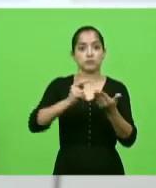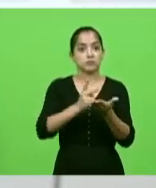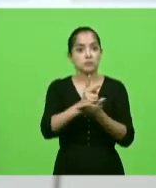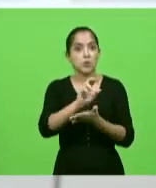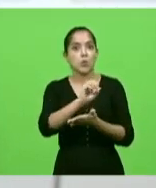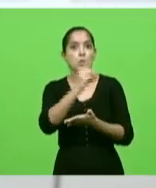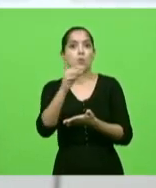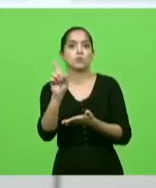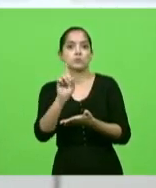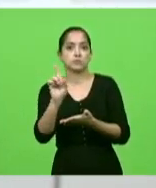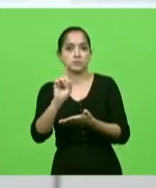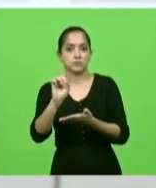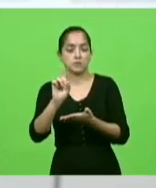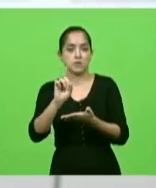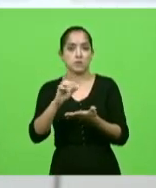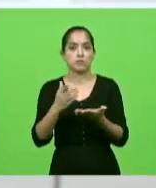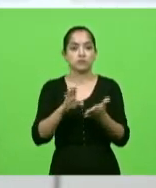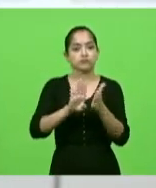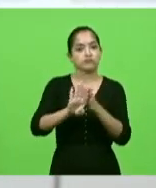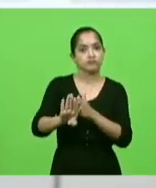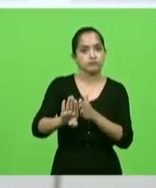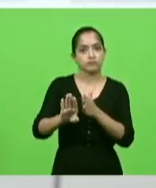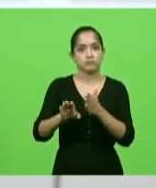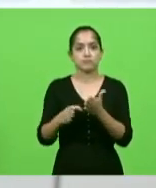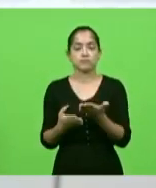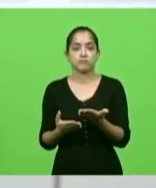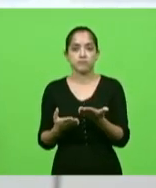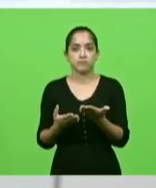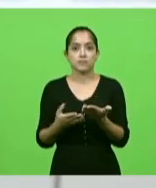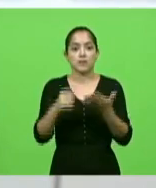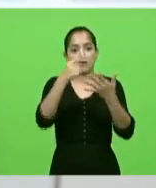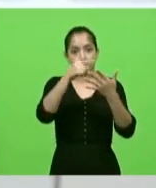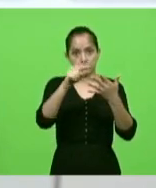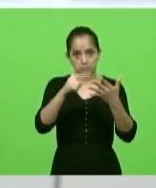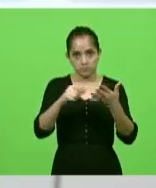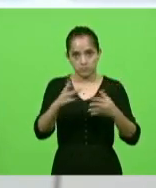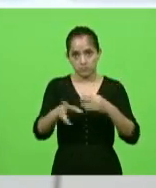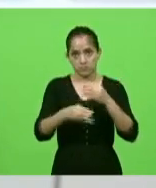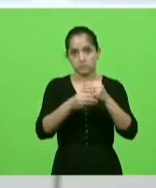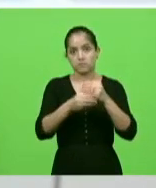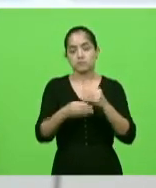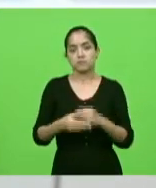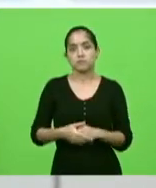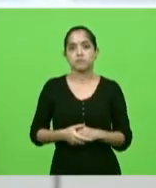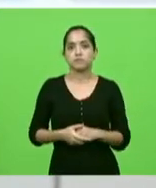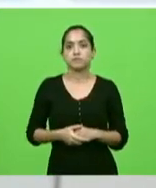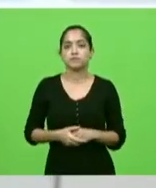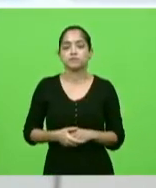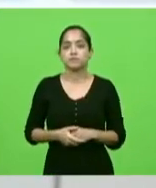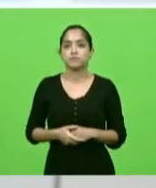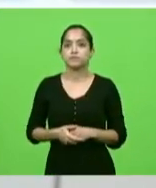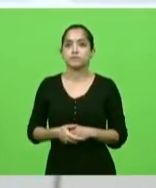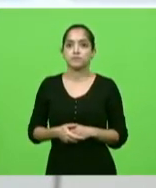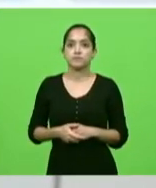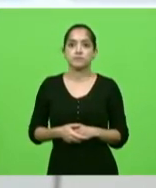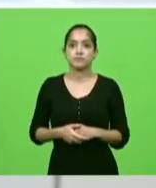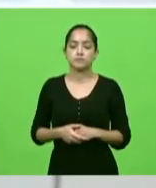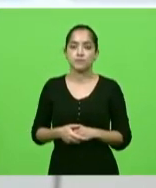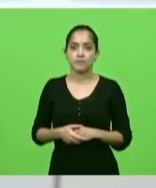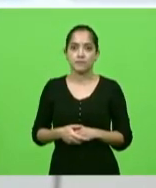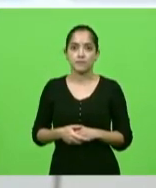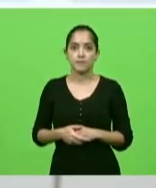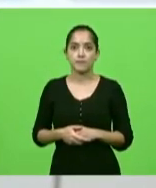governante de seu cargo a depender de eventuais evidências agregadas mais o processo